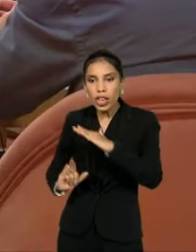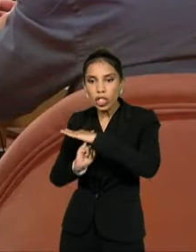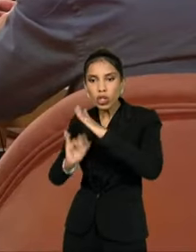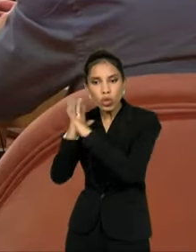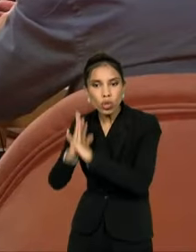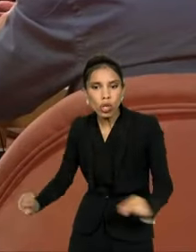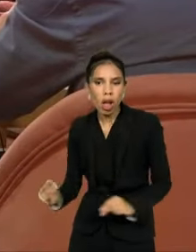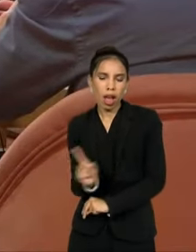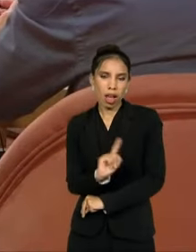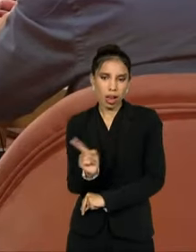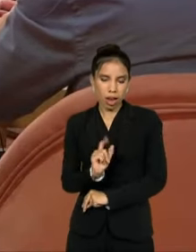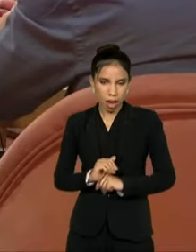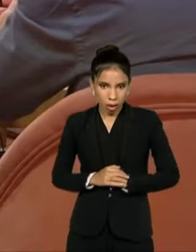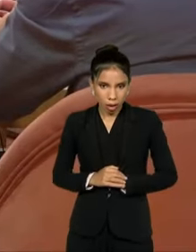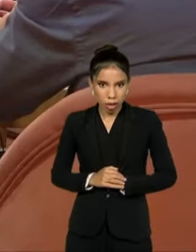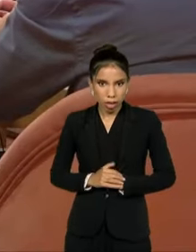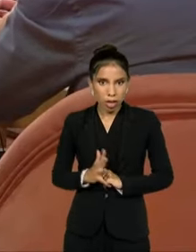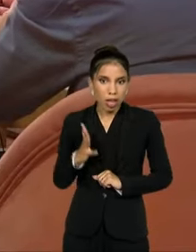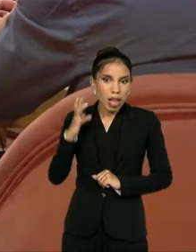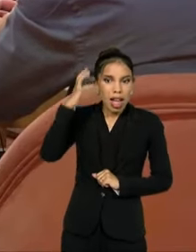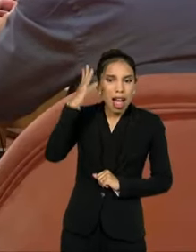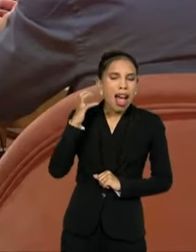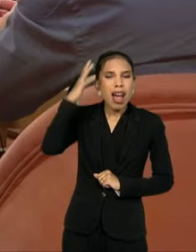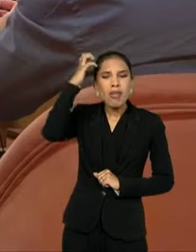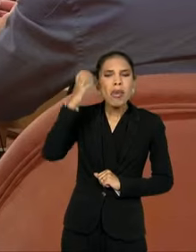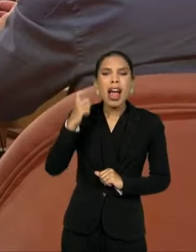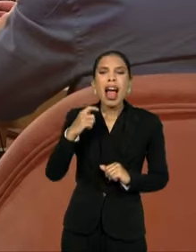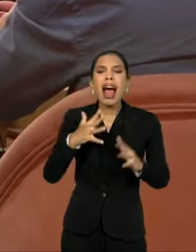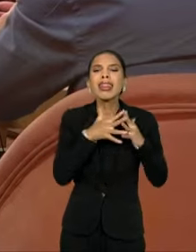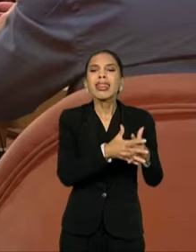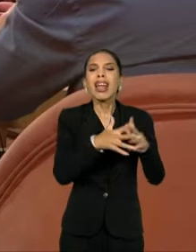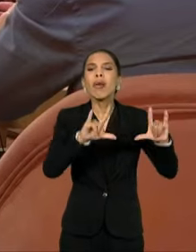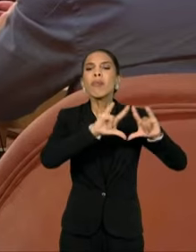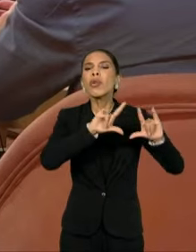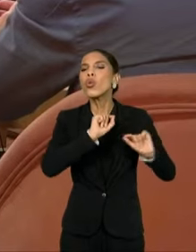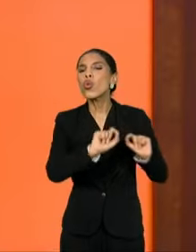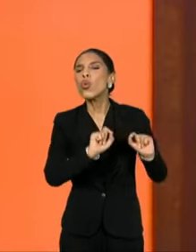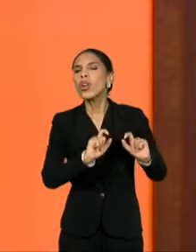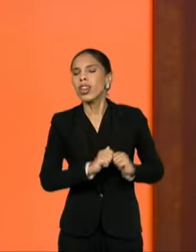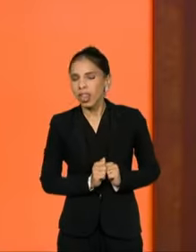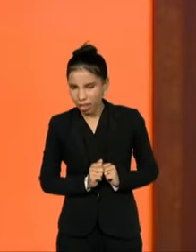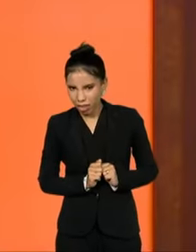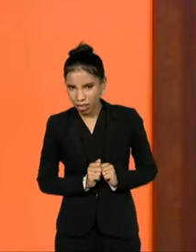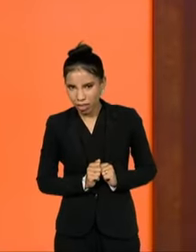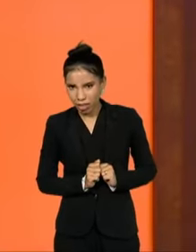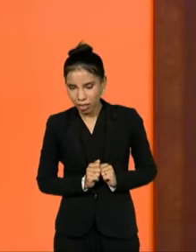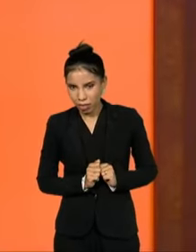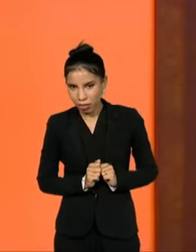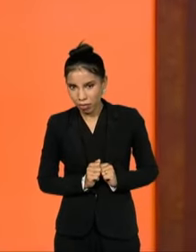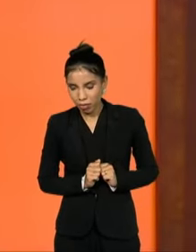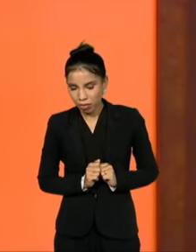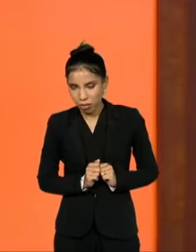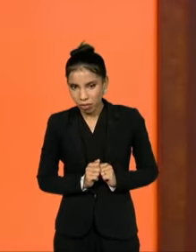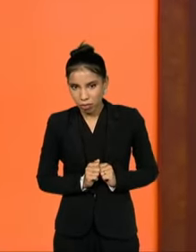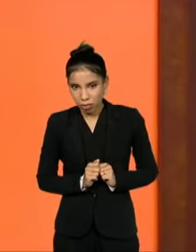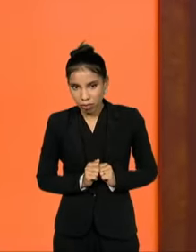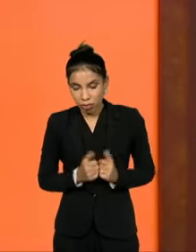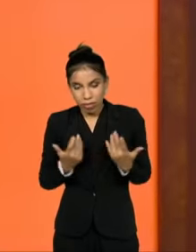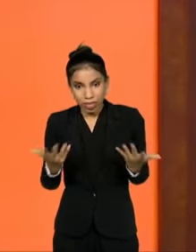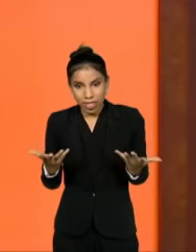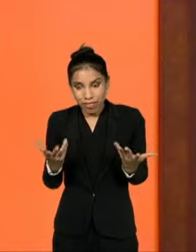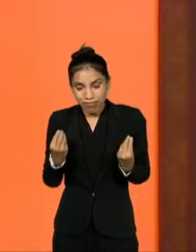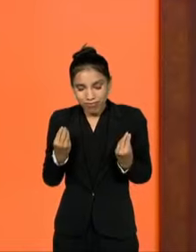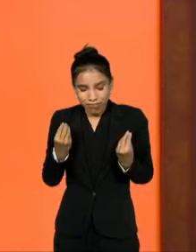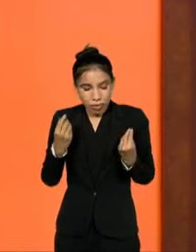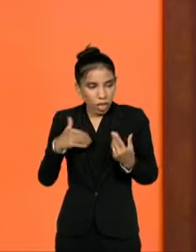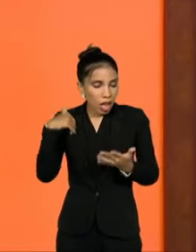Desculpa te interromper, assim, mas o que você acha que a Marielle ameaçava tanto a milícia? Em que ponto, hein? Olha, eu não acho que...